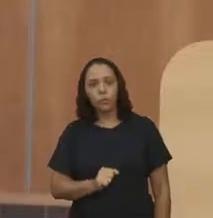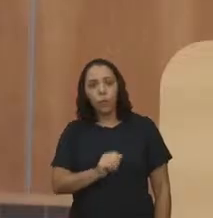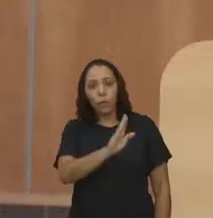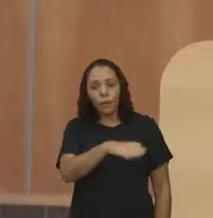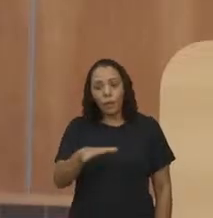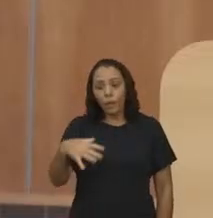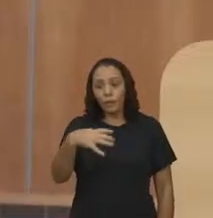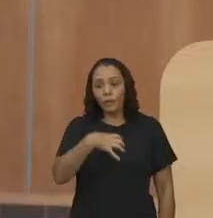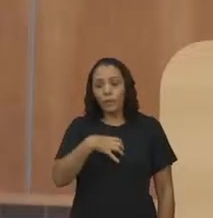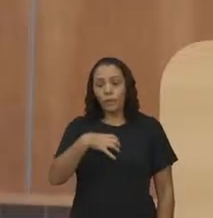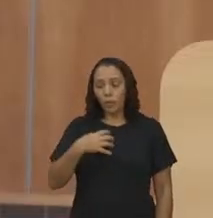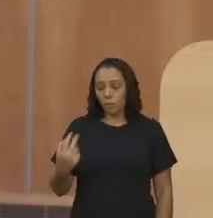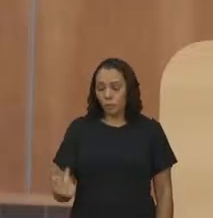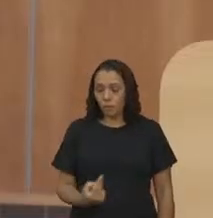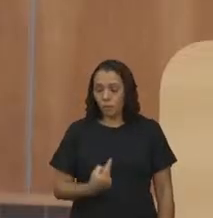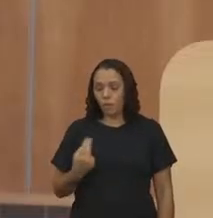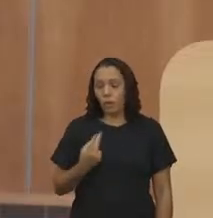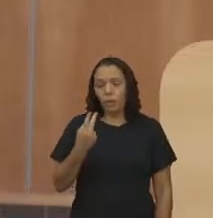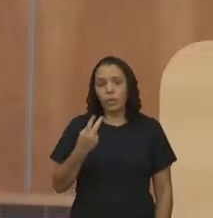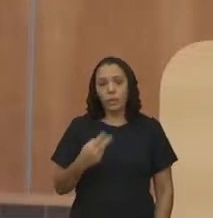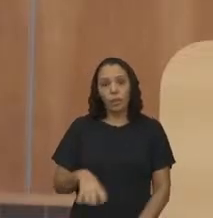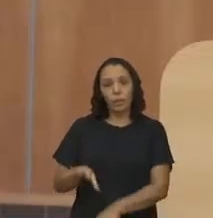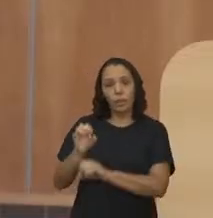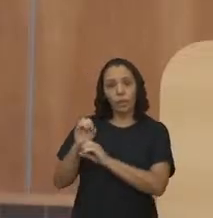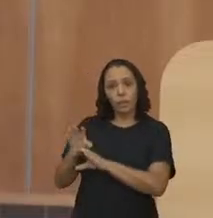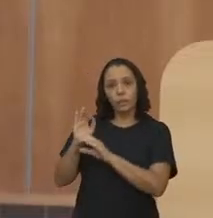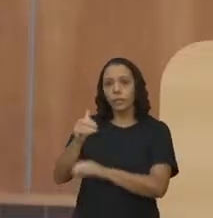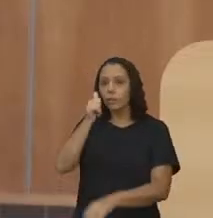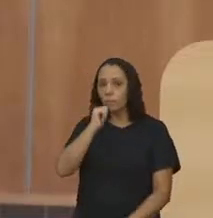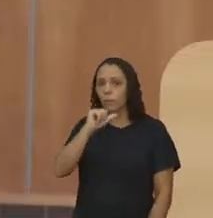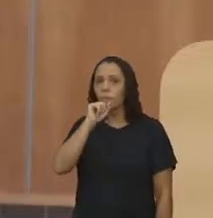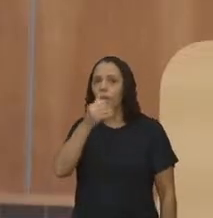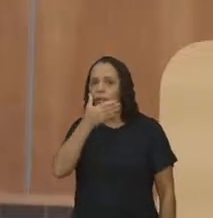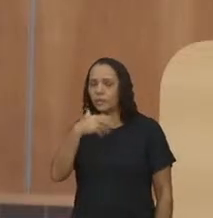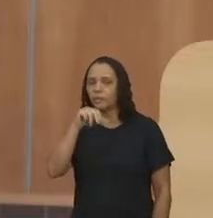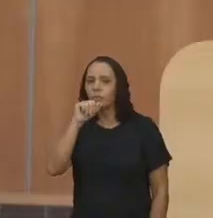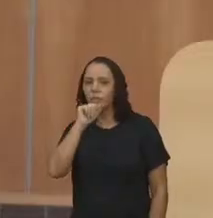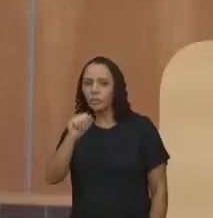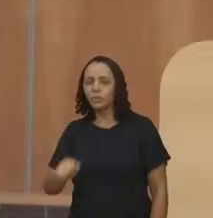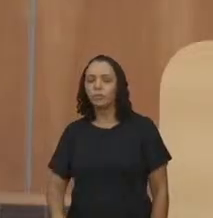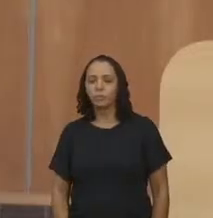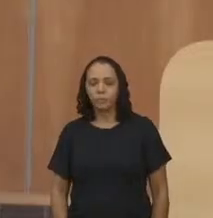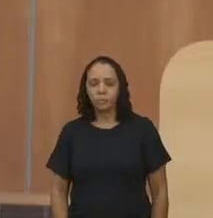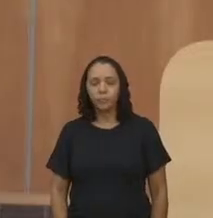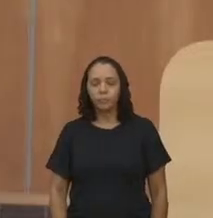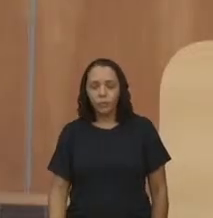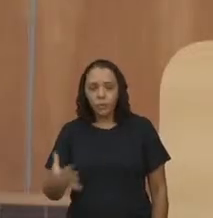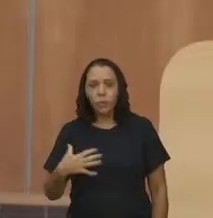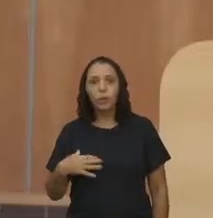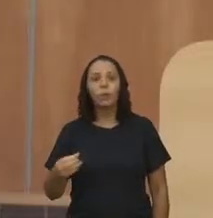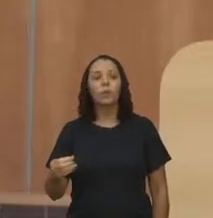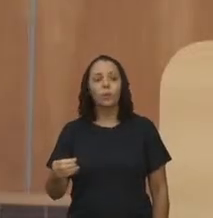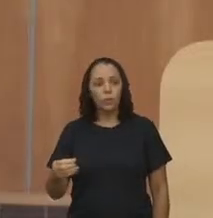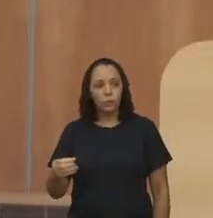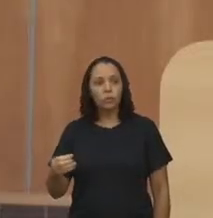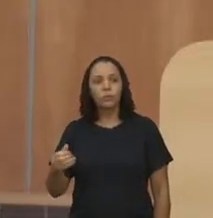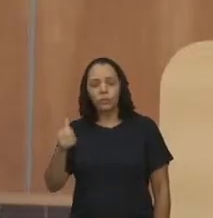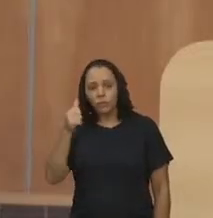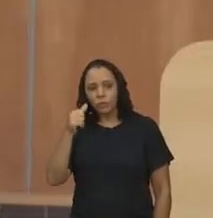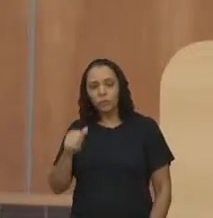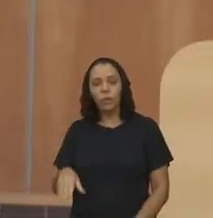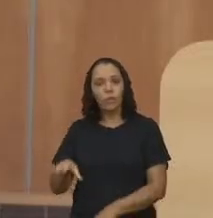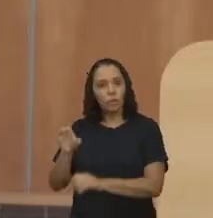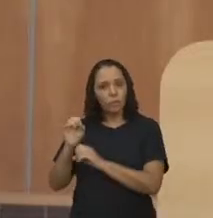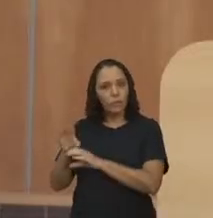para o pai o que aprende, né? E até mesmo o filho corrige o pai. Eu vou falar uma coisa aqui, vocês podem achar um absurdo, eu tenho 20 anos de carteira